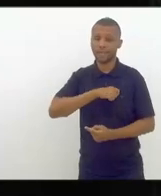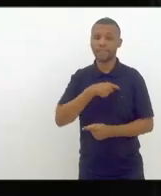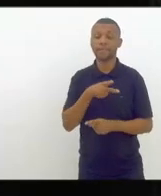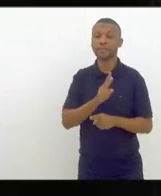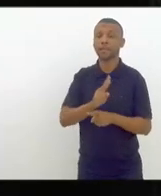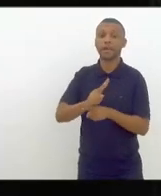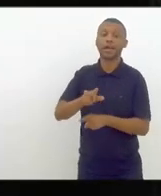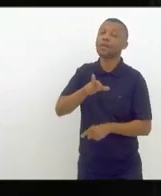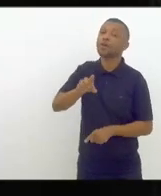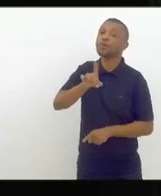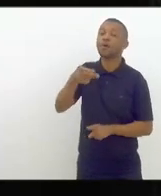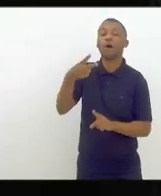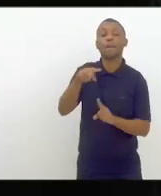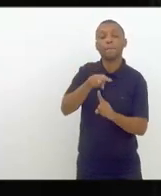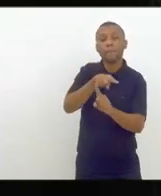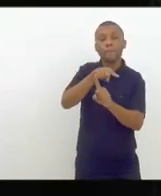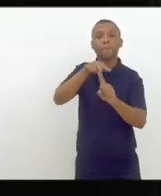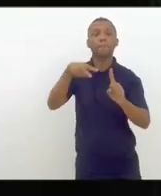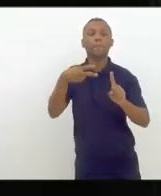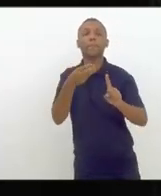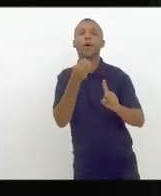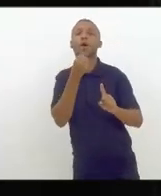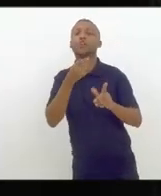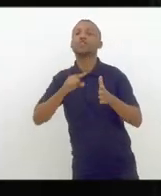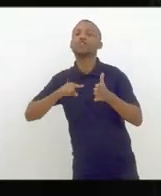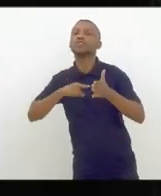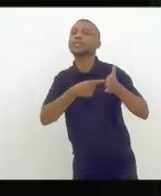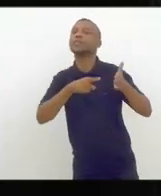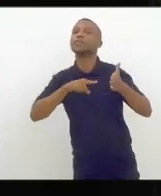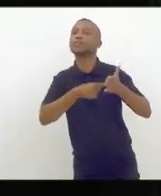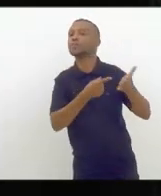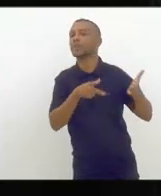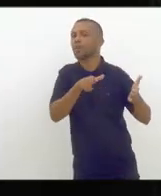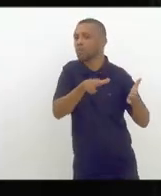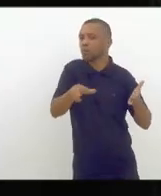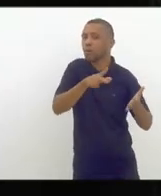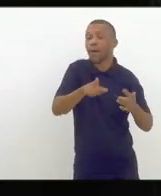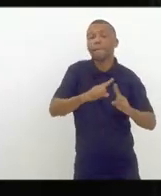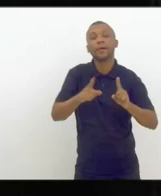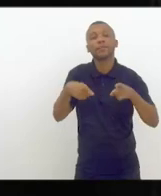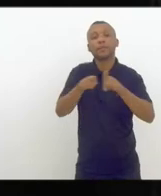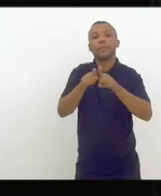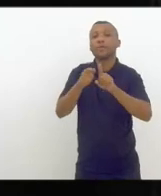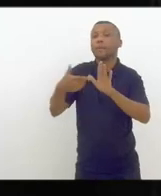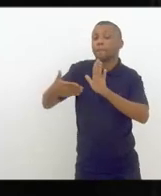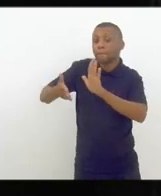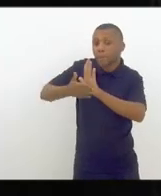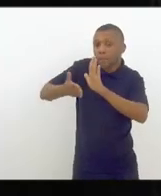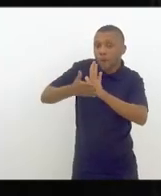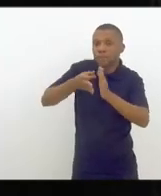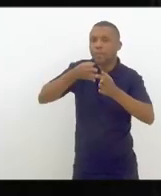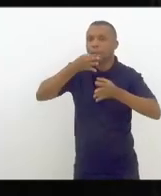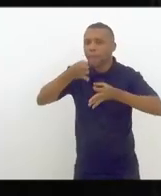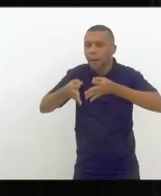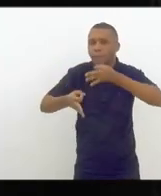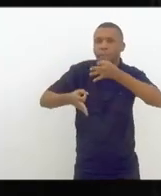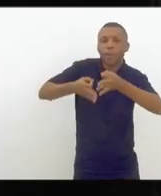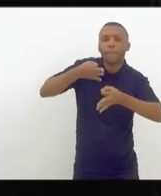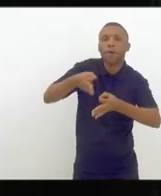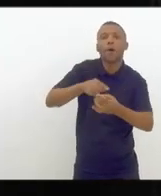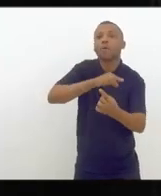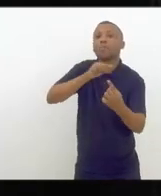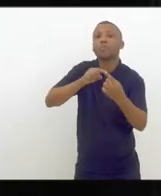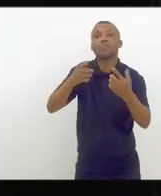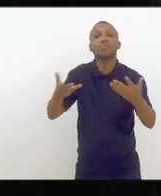uma lógica de denúncias, mas por uma lógica também de proposições